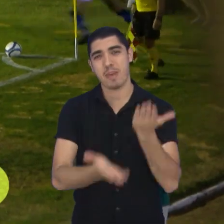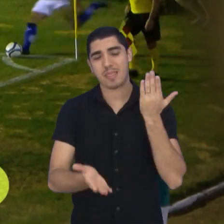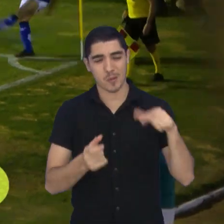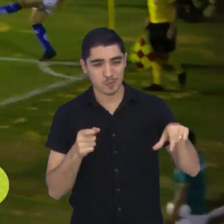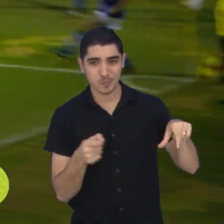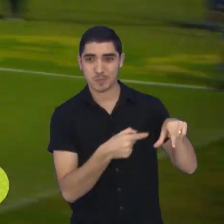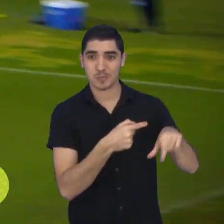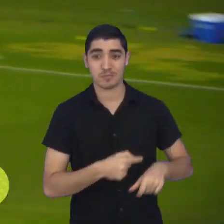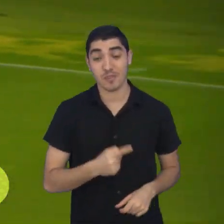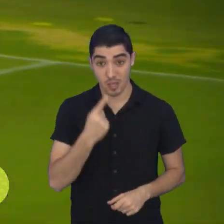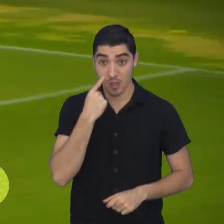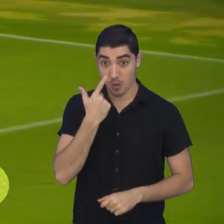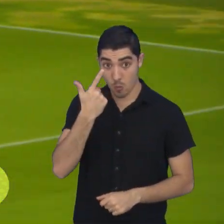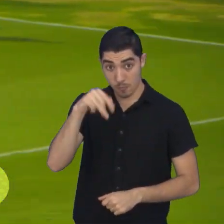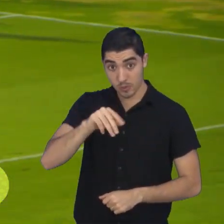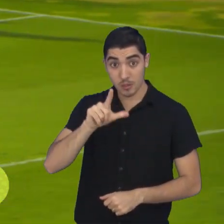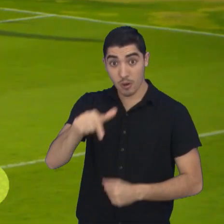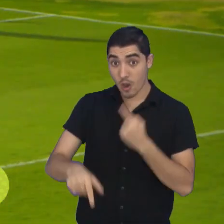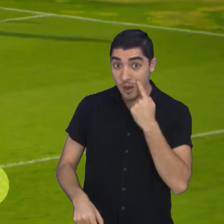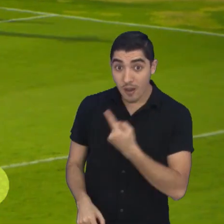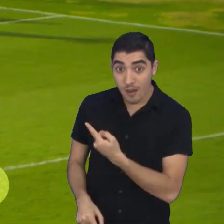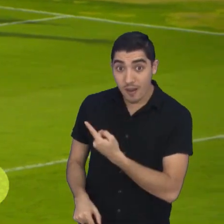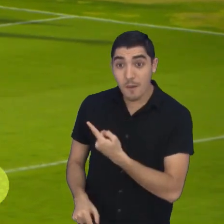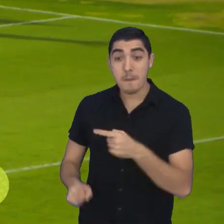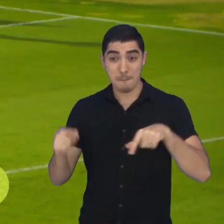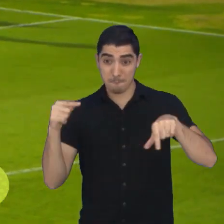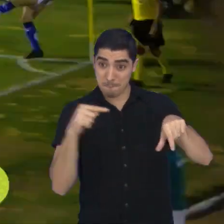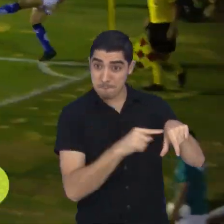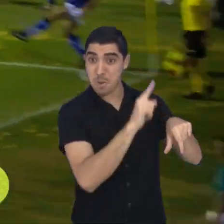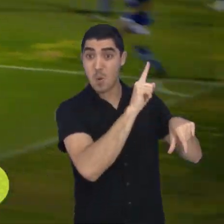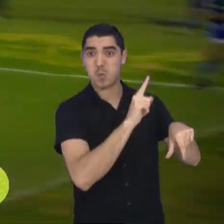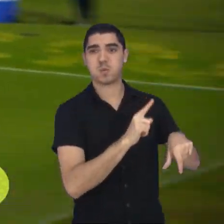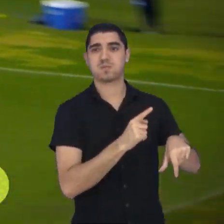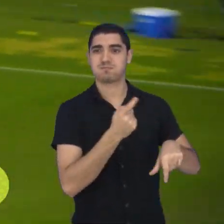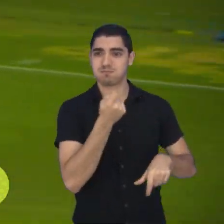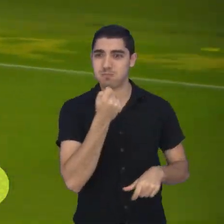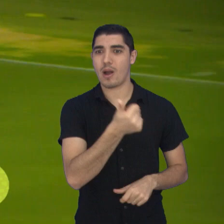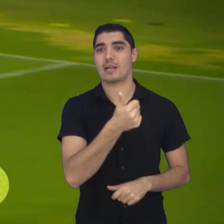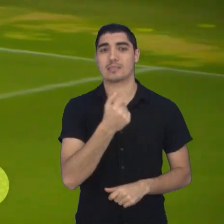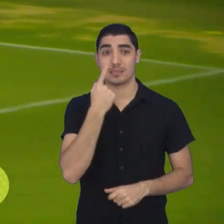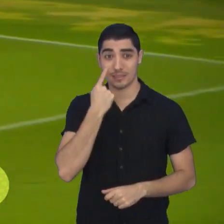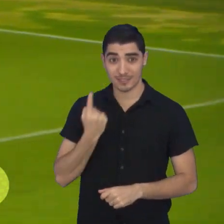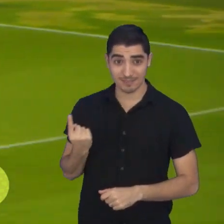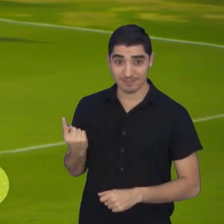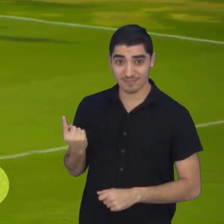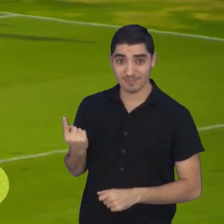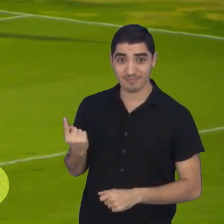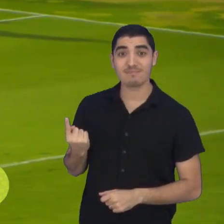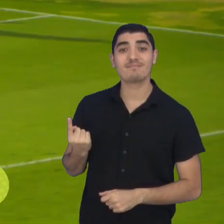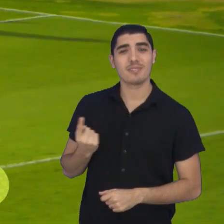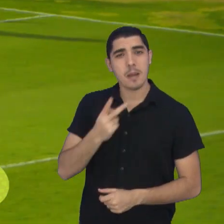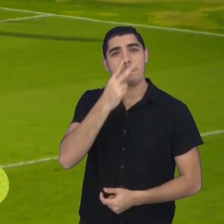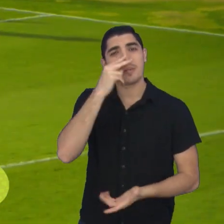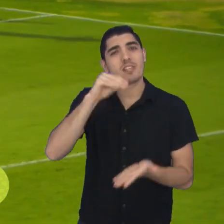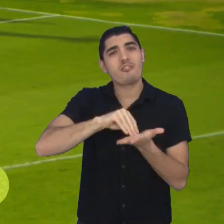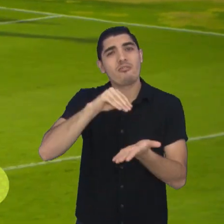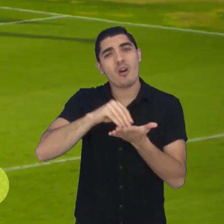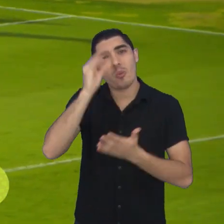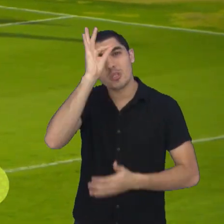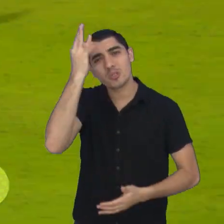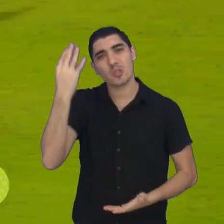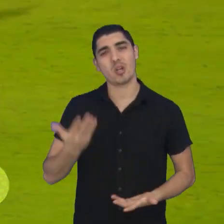1 minuto depois, Zé Leandro acertou o travessão. A sorte parecia até inimiga da